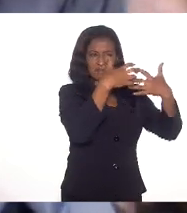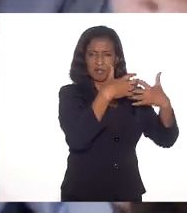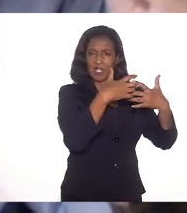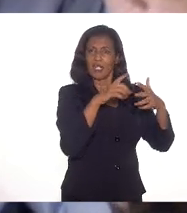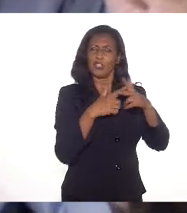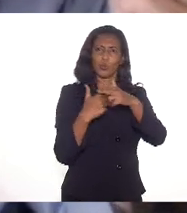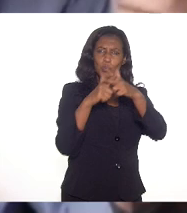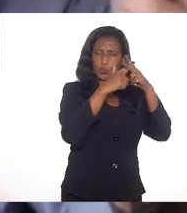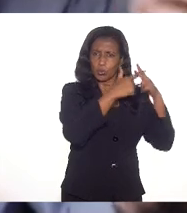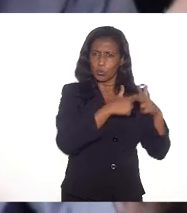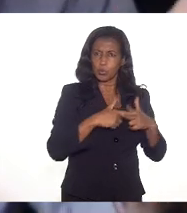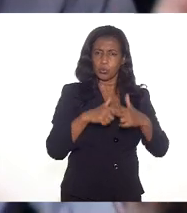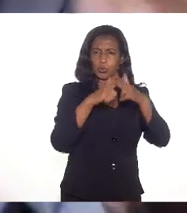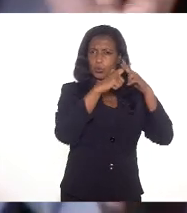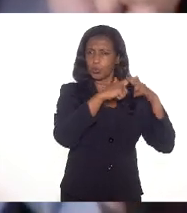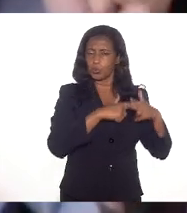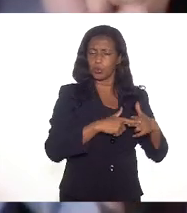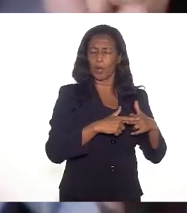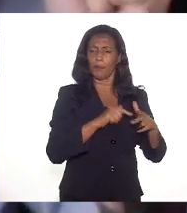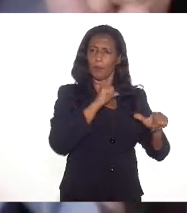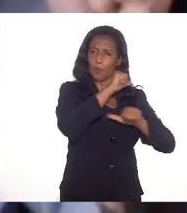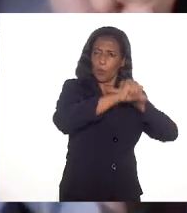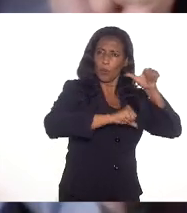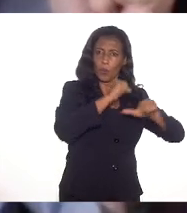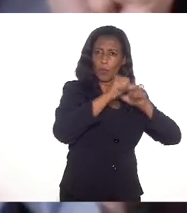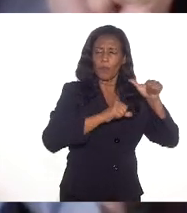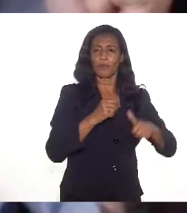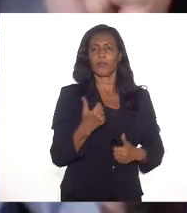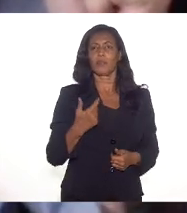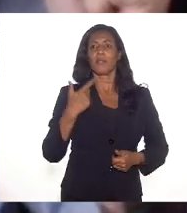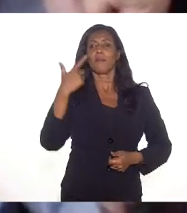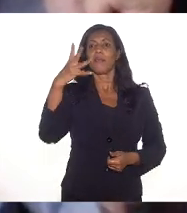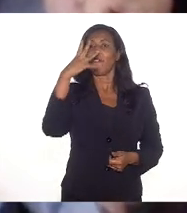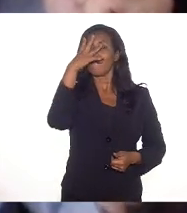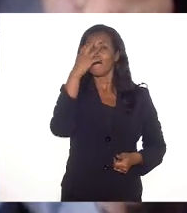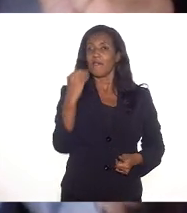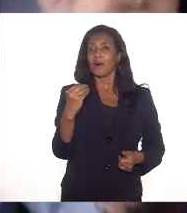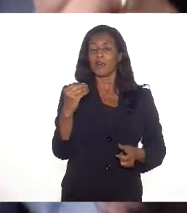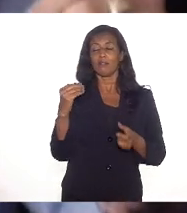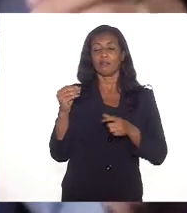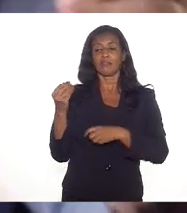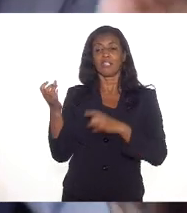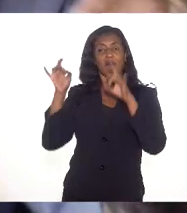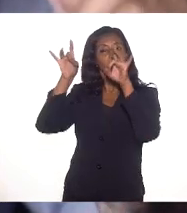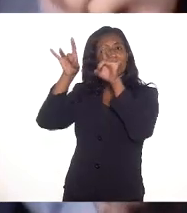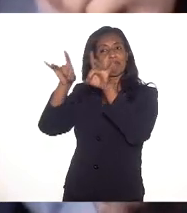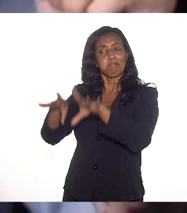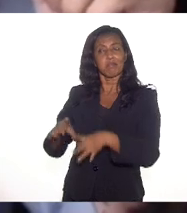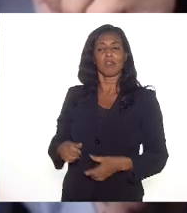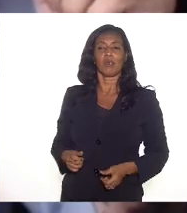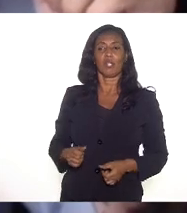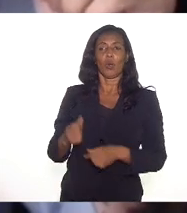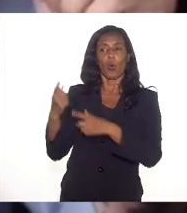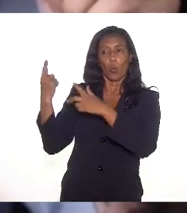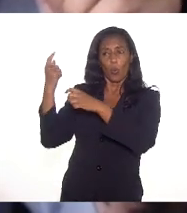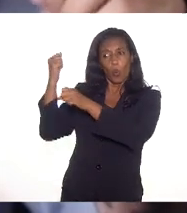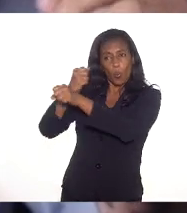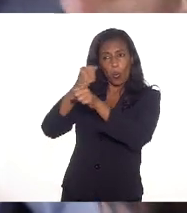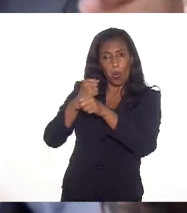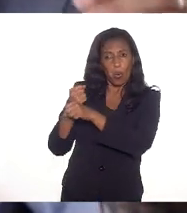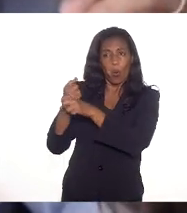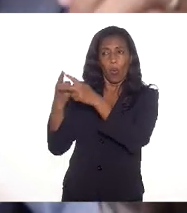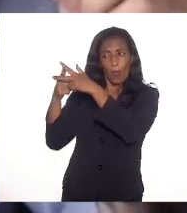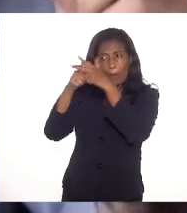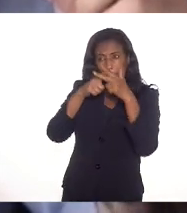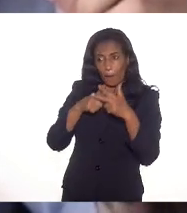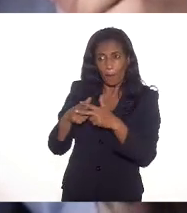reformou. Pegamos um furgão que estava também abandonado e recuperamos. Foi